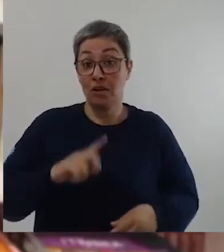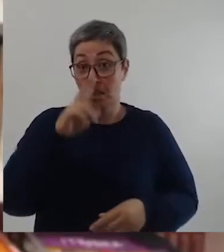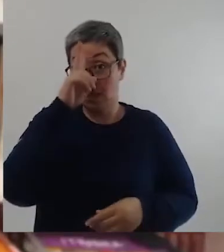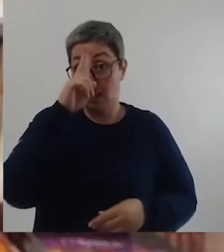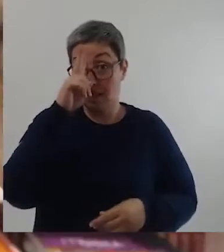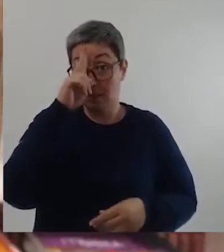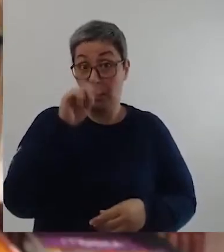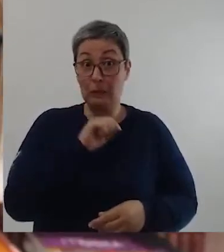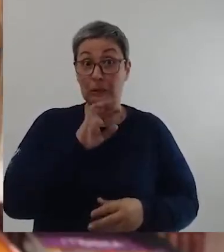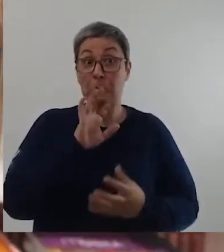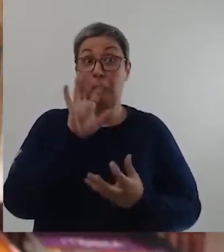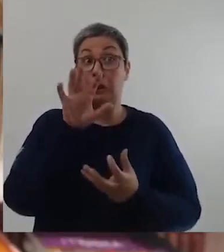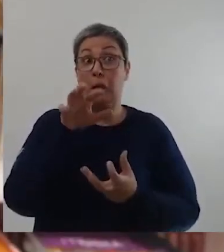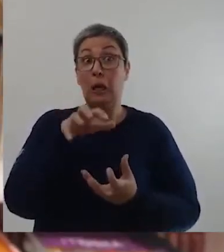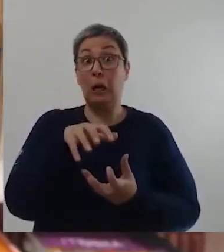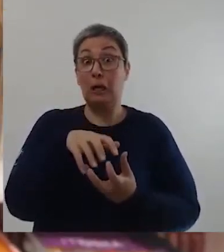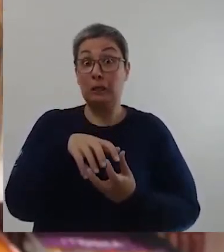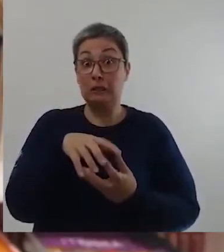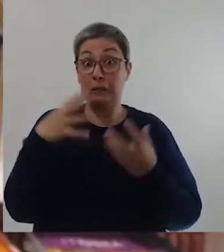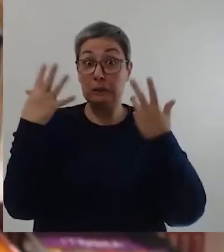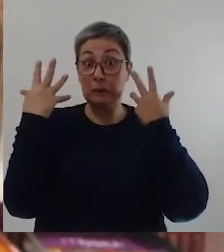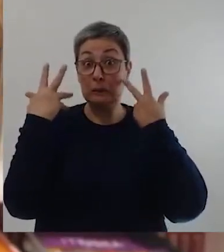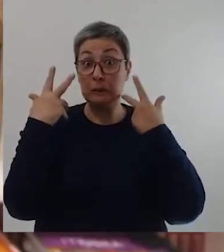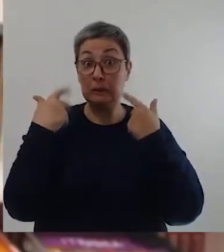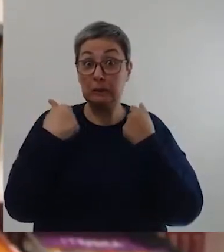o governo lembra de